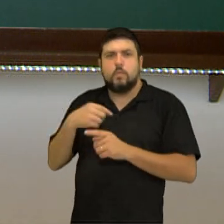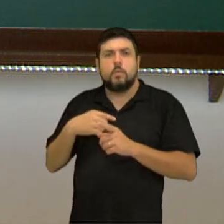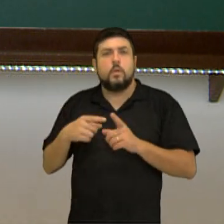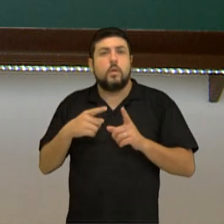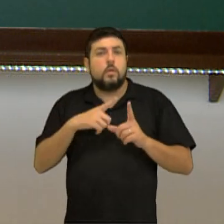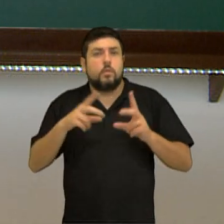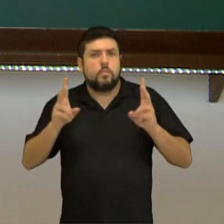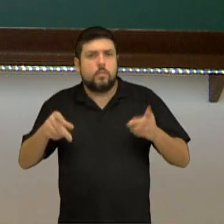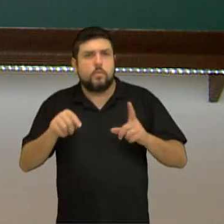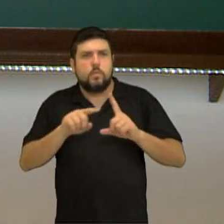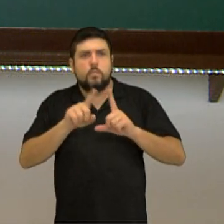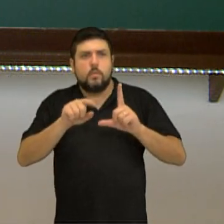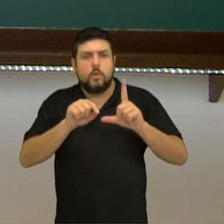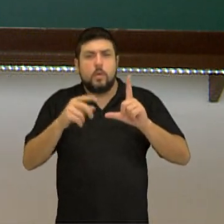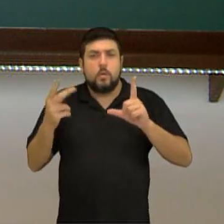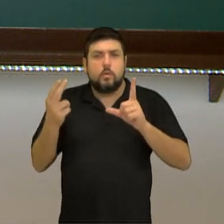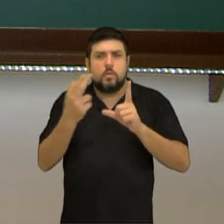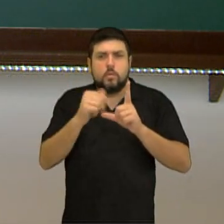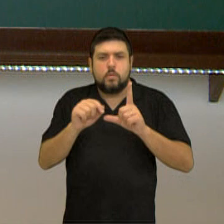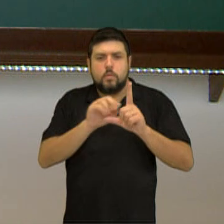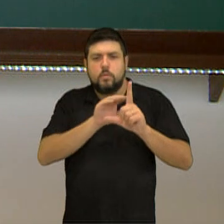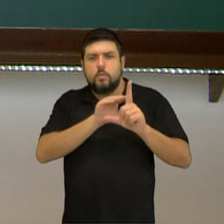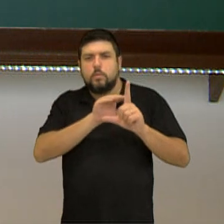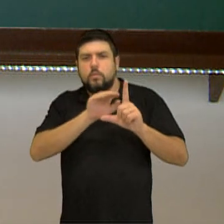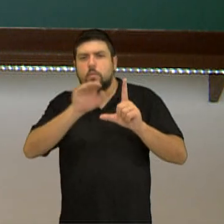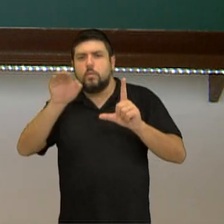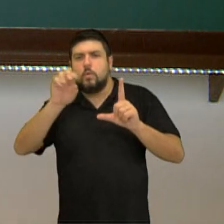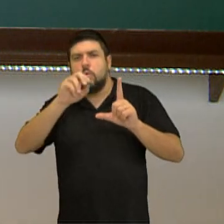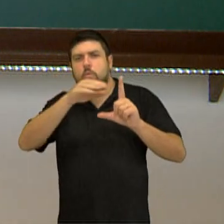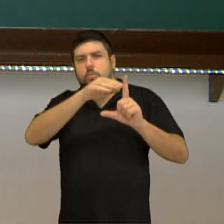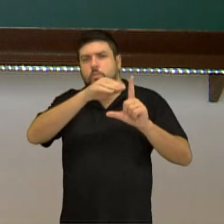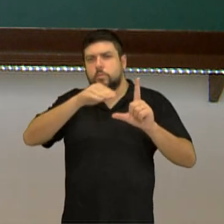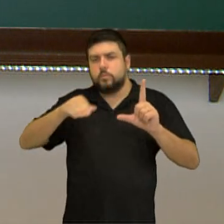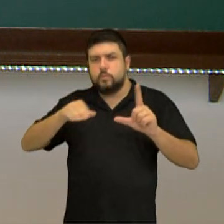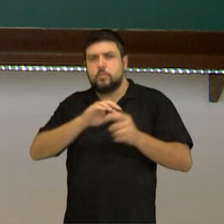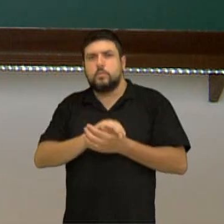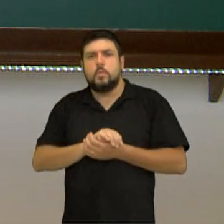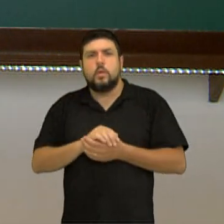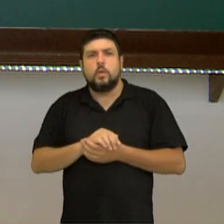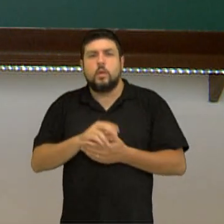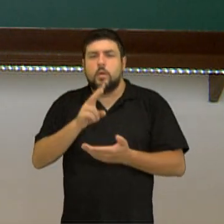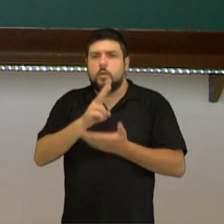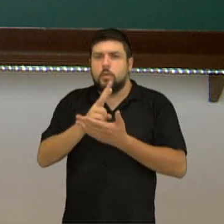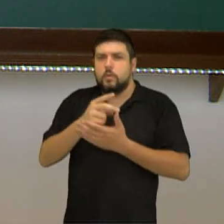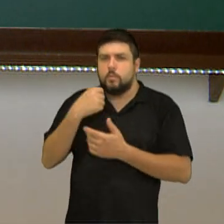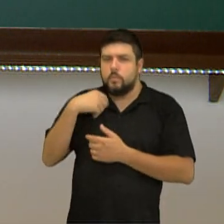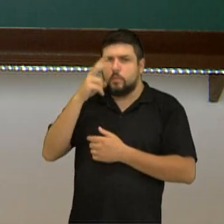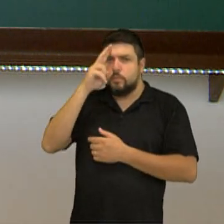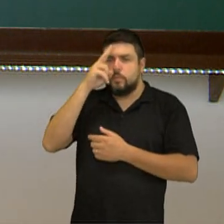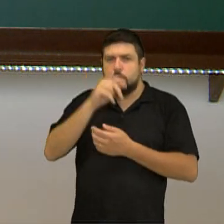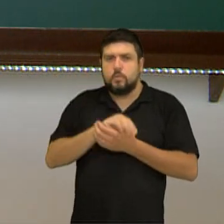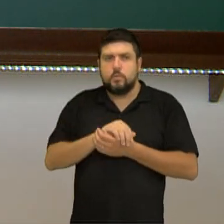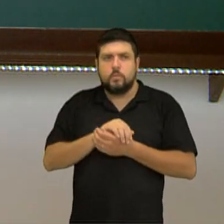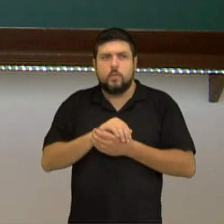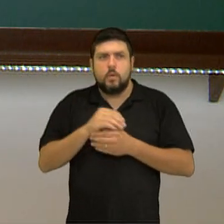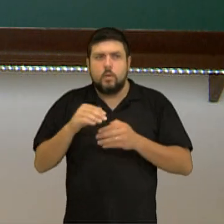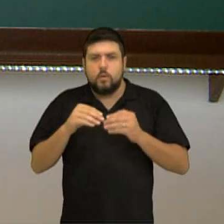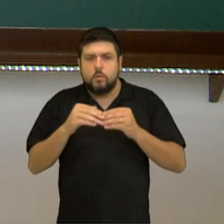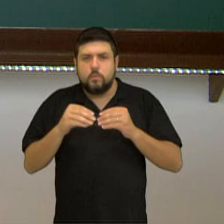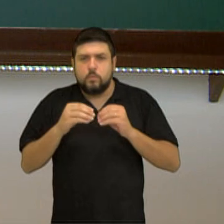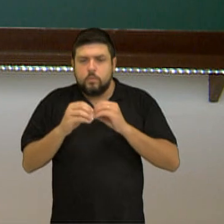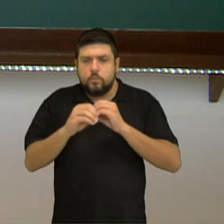só que o figura que você tem aqui, ele pode ser crescente ou decrescente. E sempre lembrando de uma coisinha, o deslocamento desse cara,